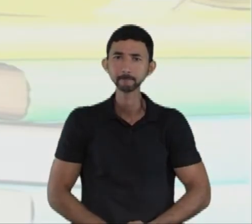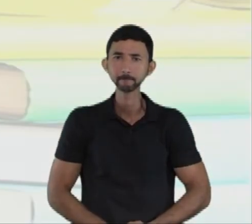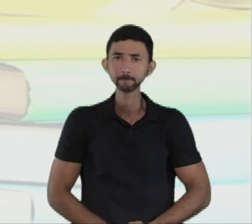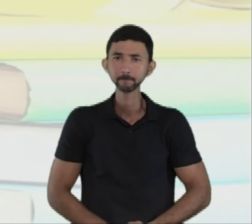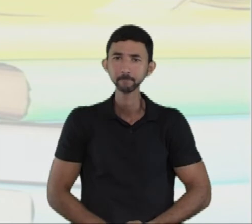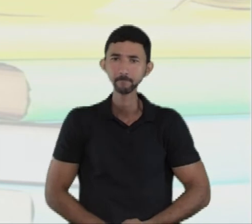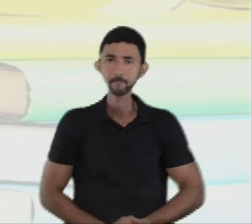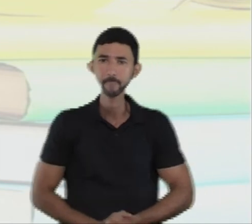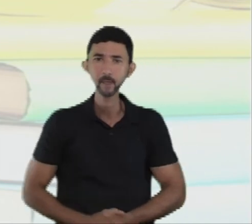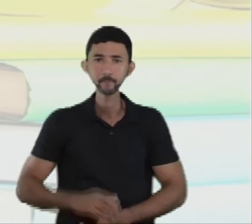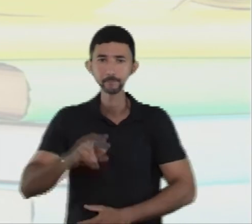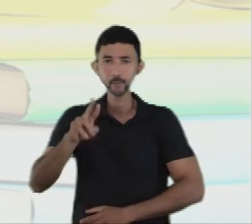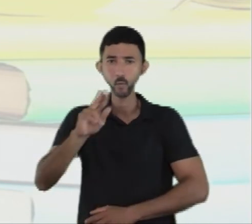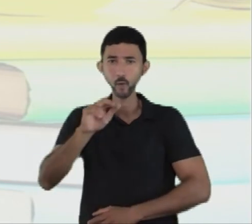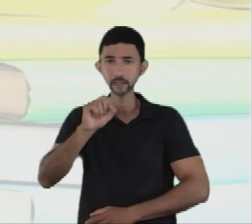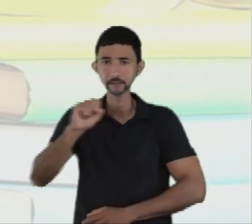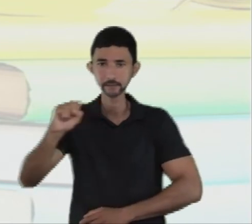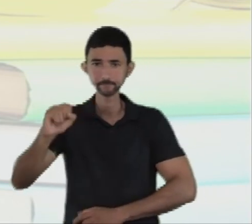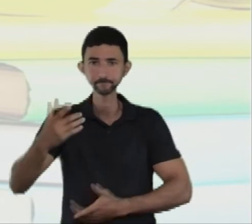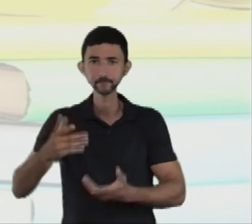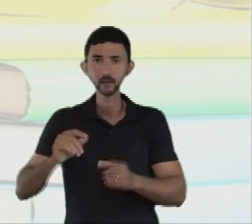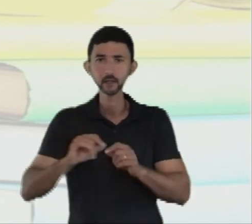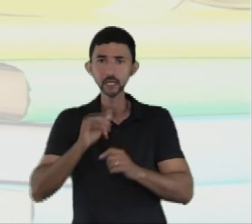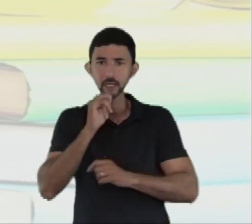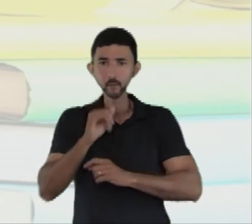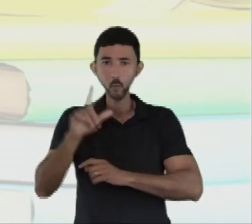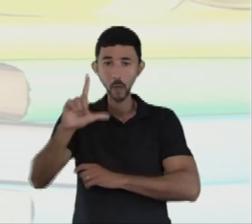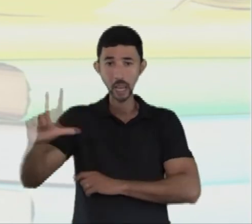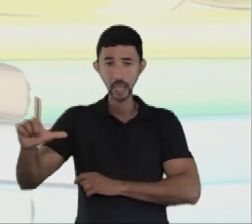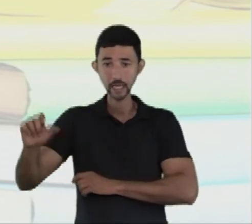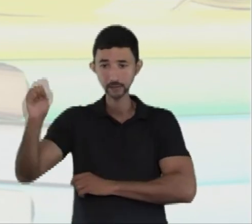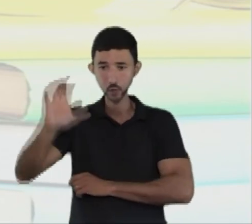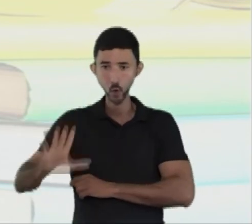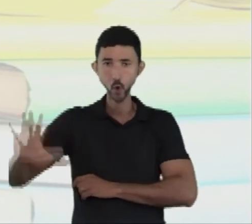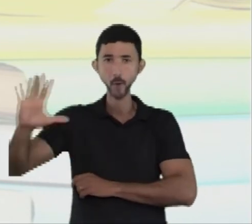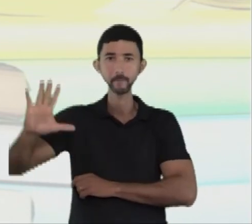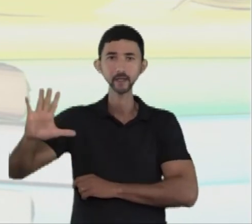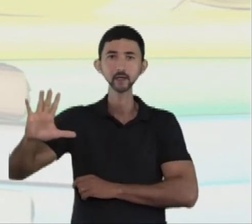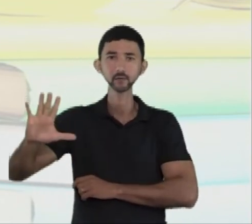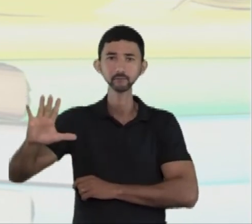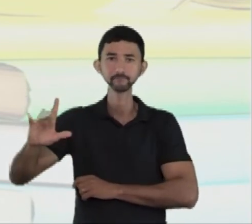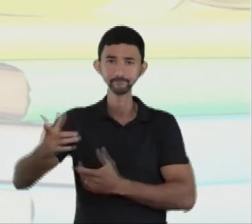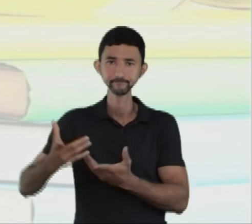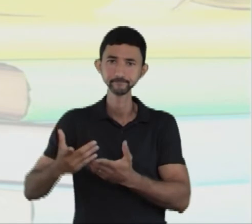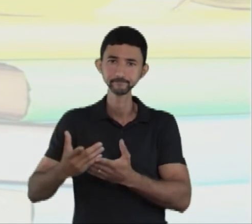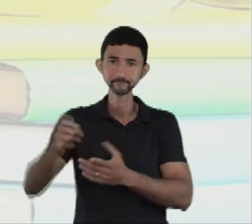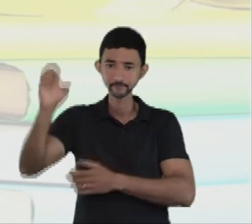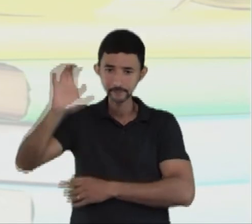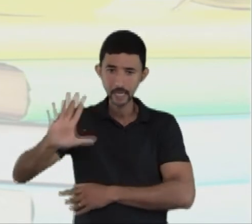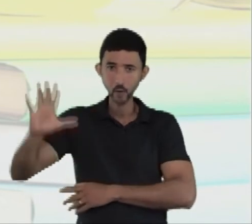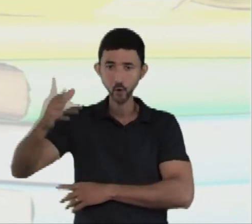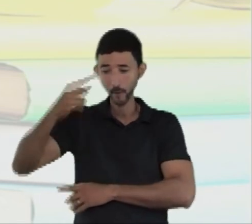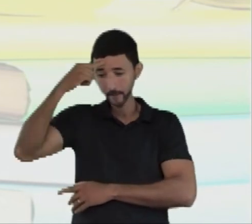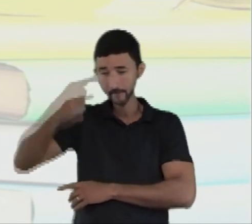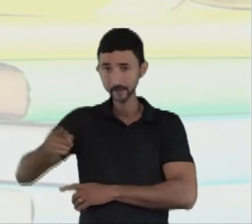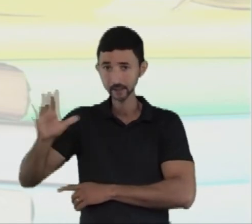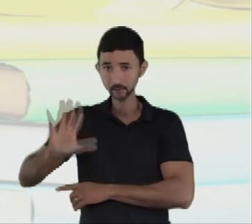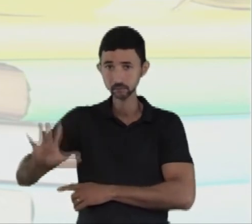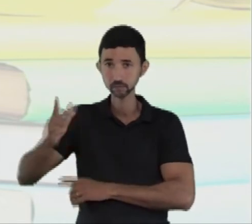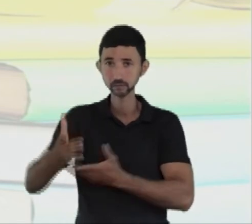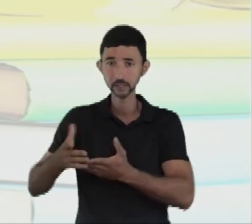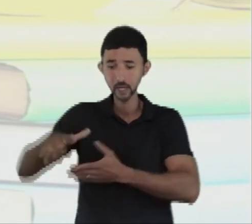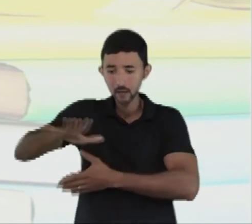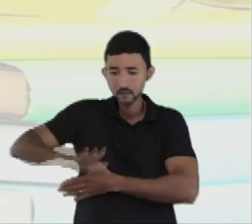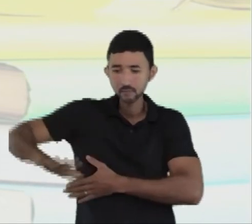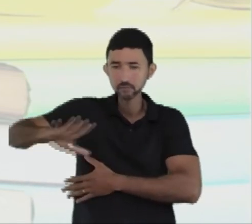A União Soviética ela exercia influência sobre o leste europeu e sobre a Europa Oriental, tá? Essas